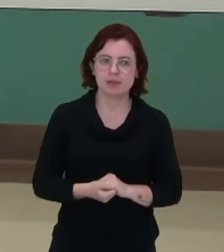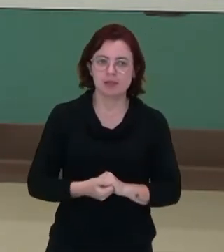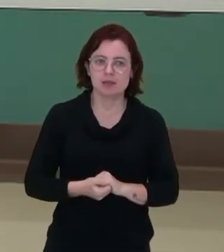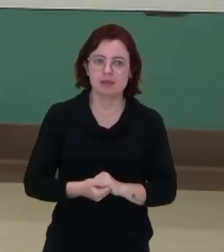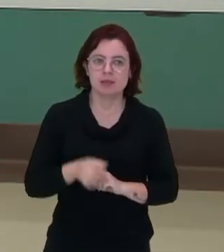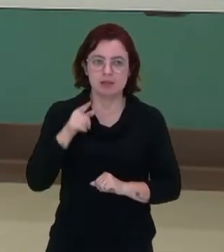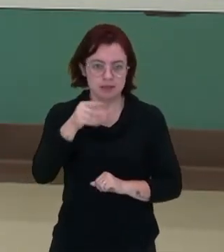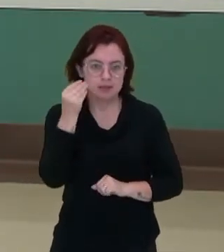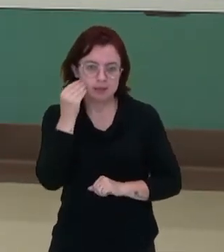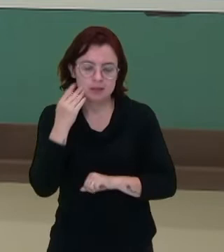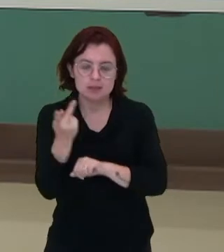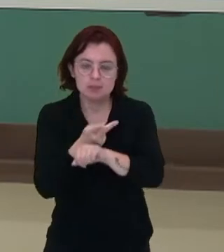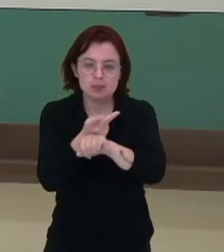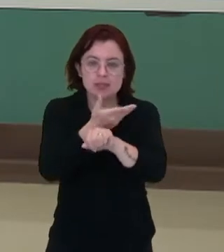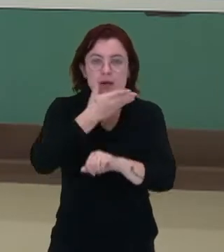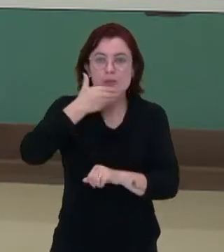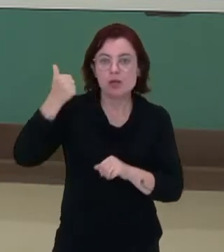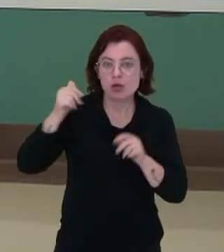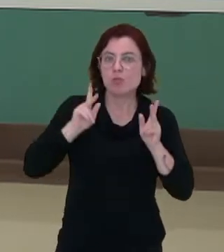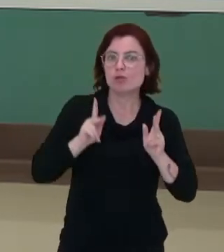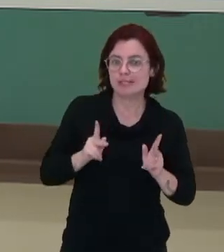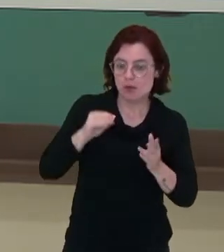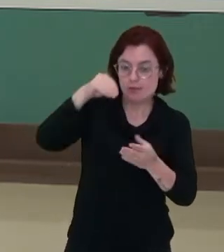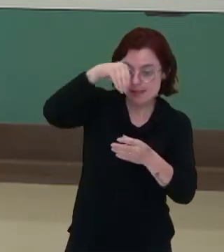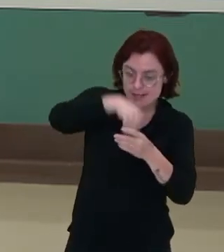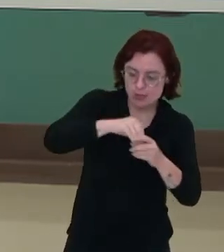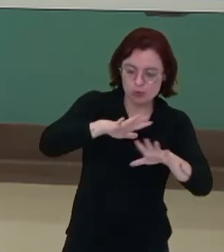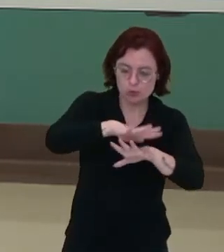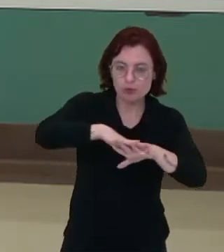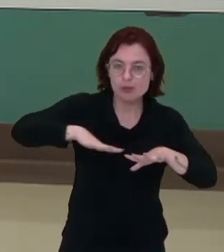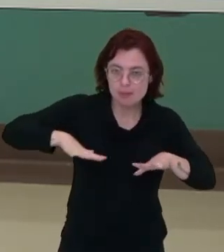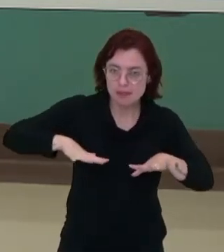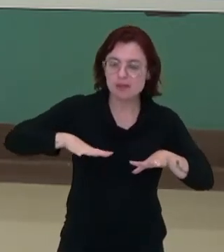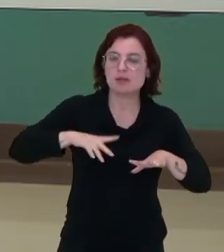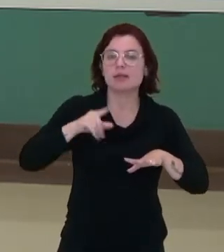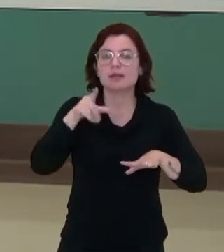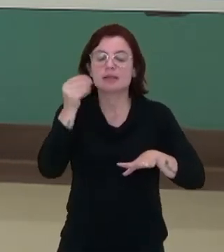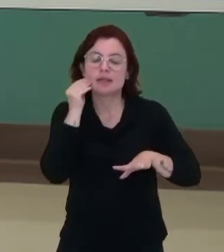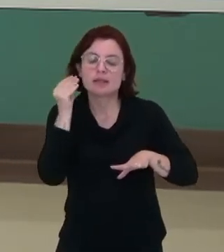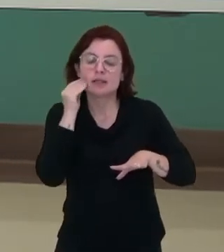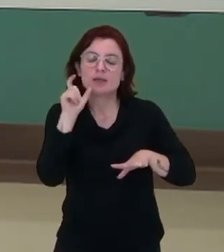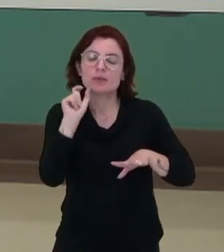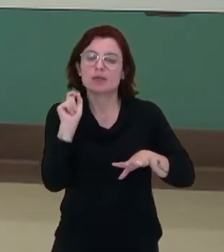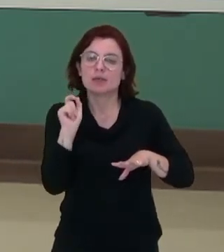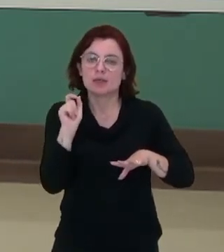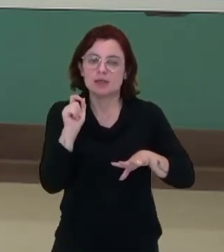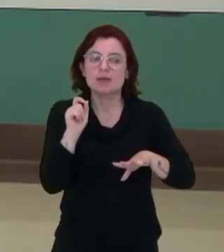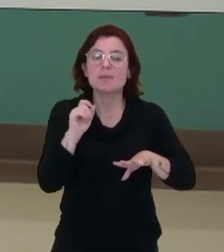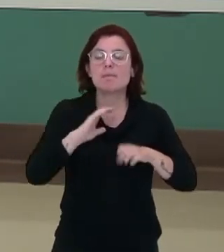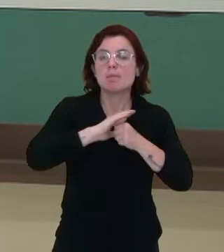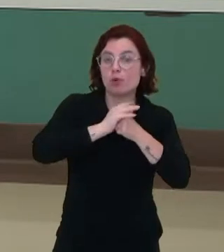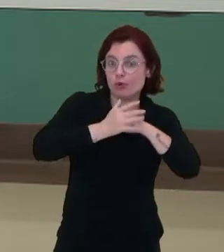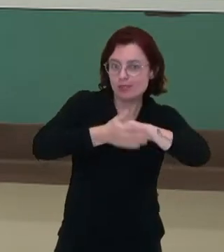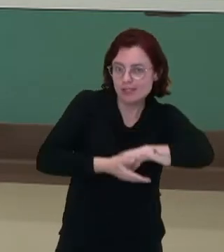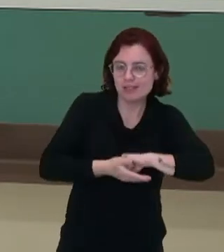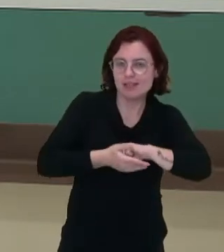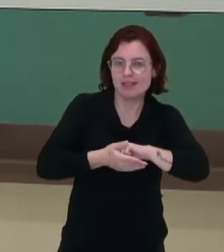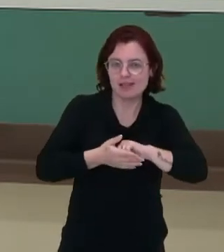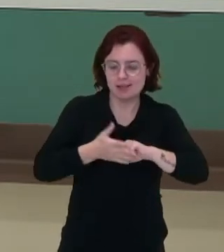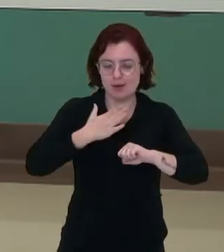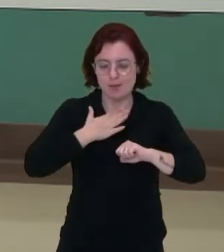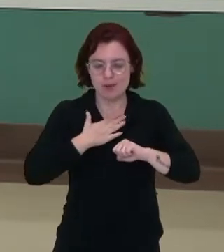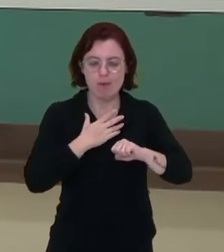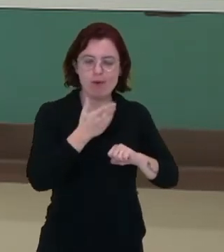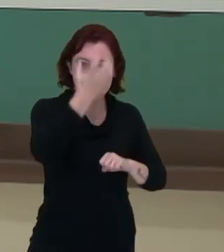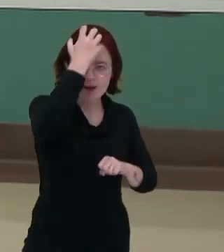buscam melhorar a sua posição no tabuleiro e jogadas que buscam, por exemplo, proteger o seu rei, tá?